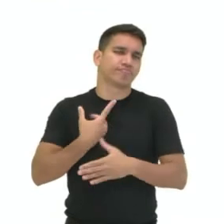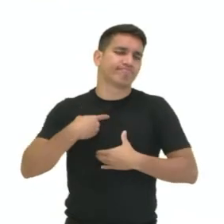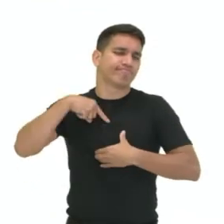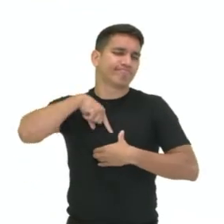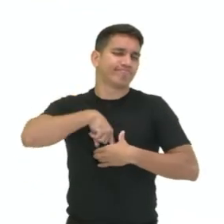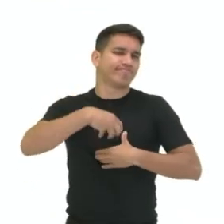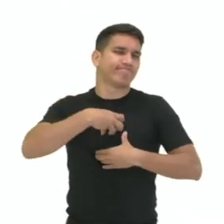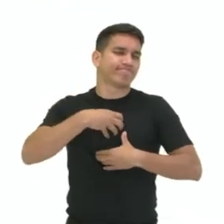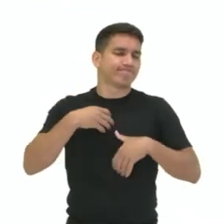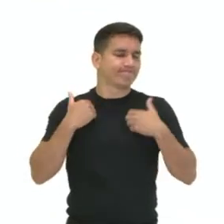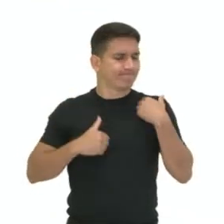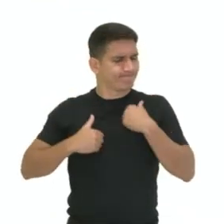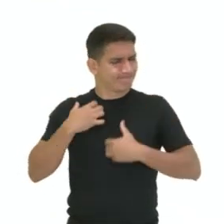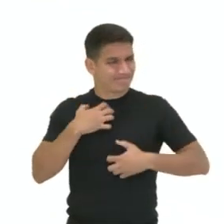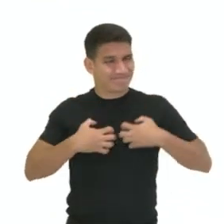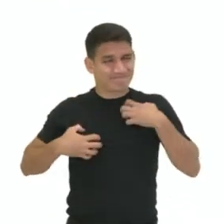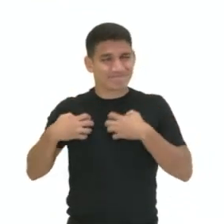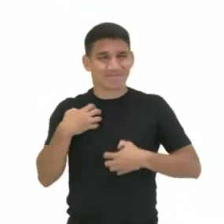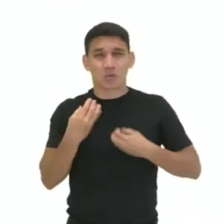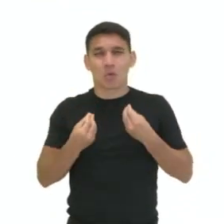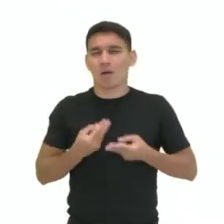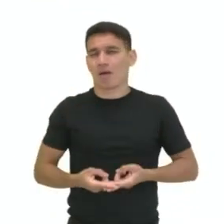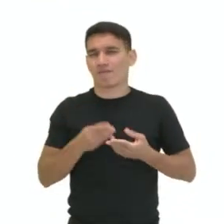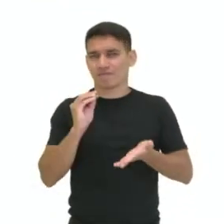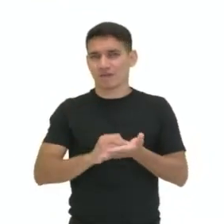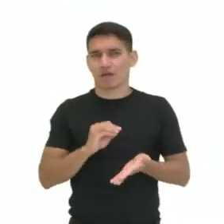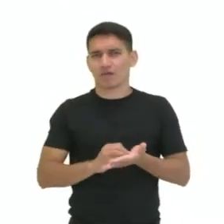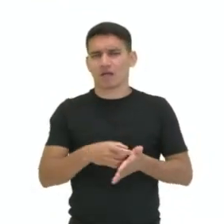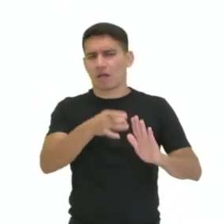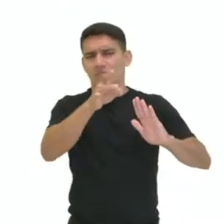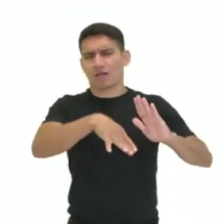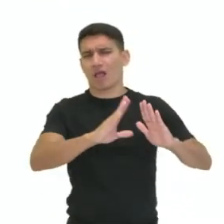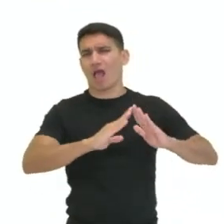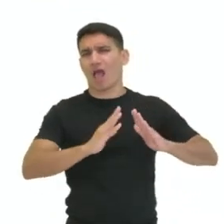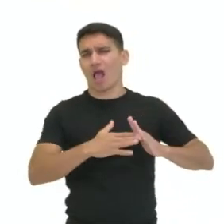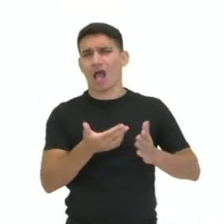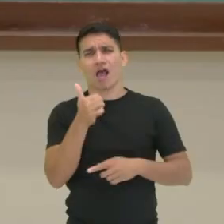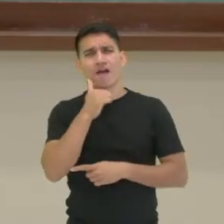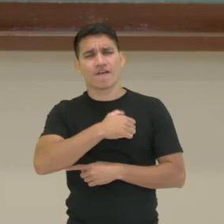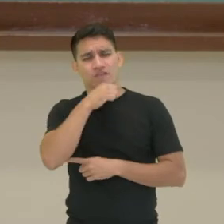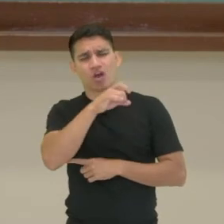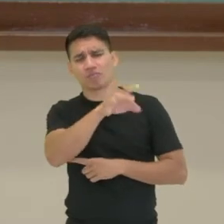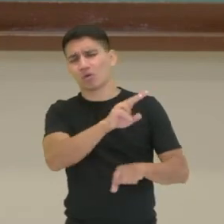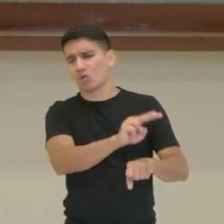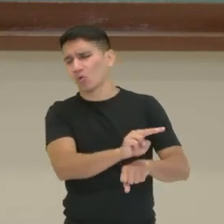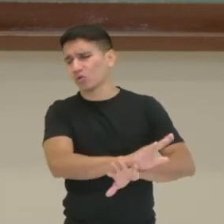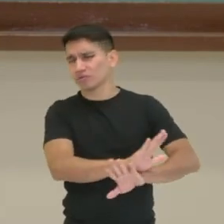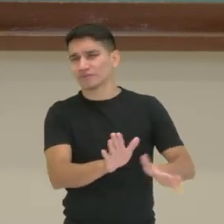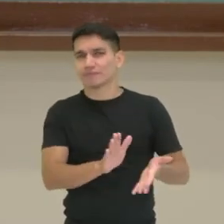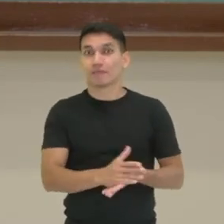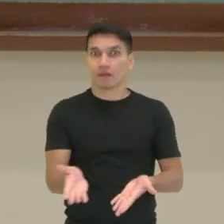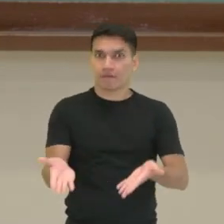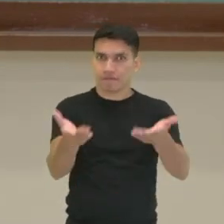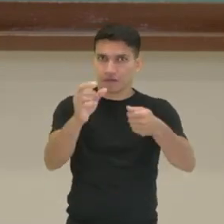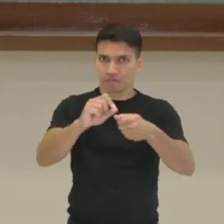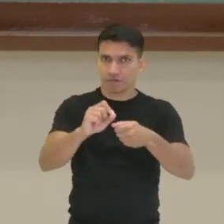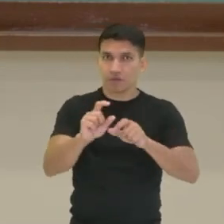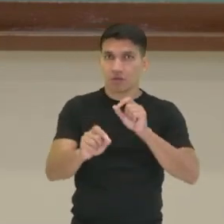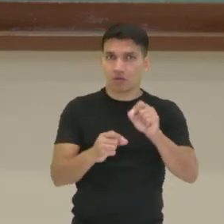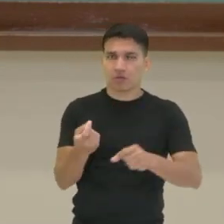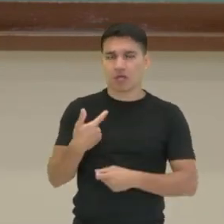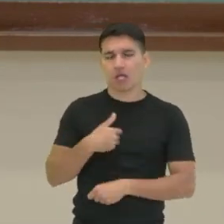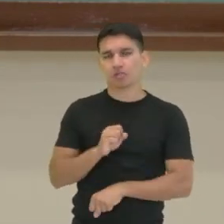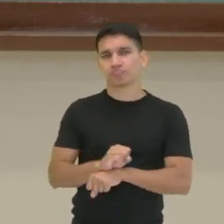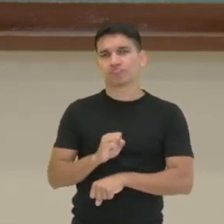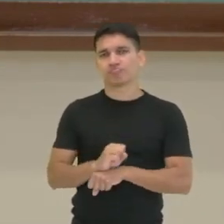desespero em minha paciência. Eu queria deixar minha casa, minha avó e seus cuidados. Vamos lá, moçadinha. Vamos fazendo essa questão. Eu fico